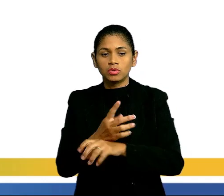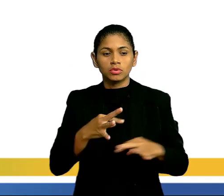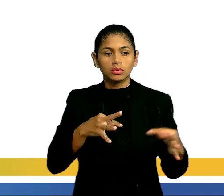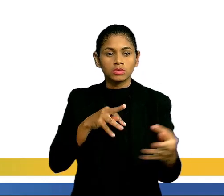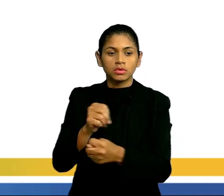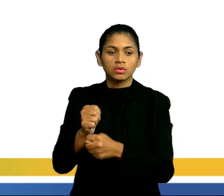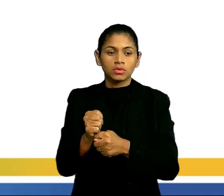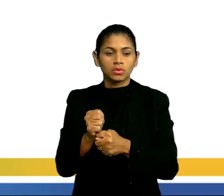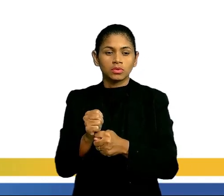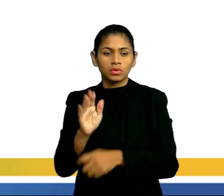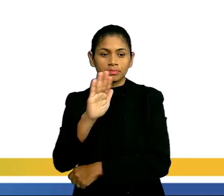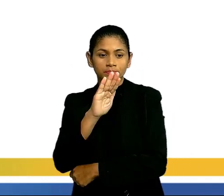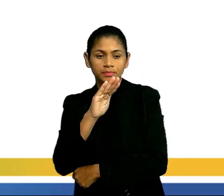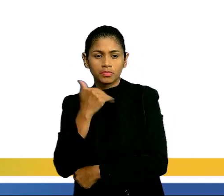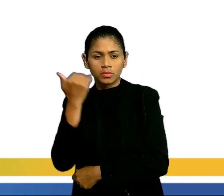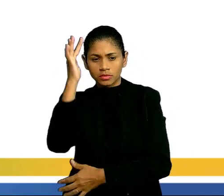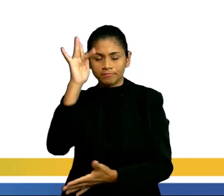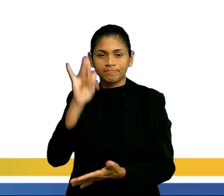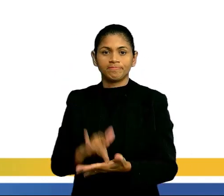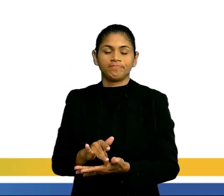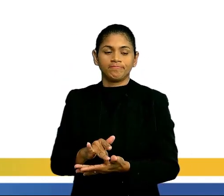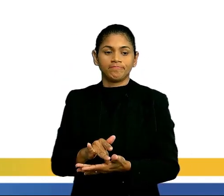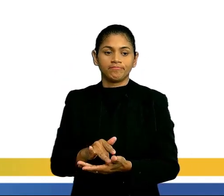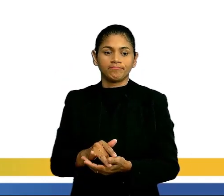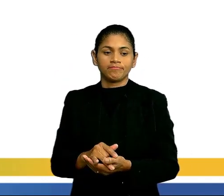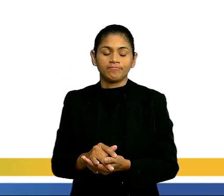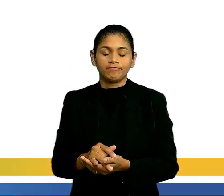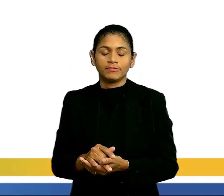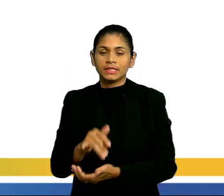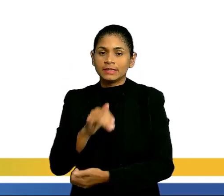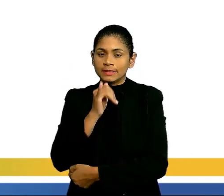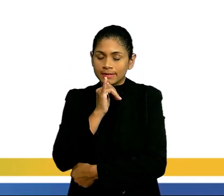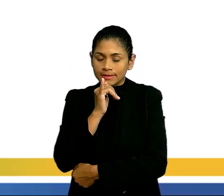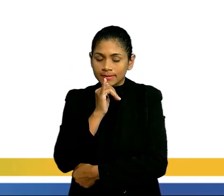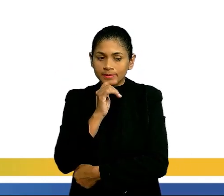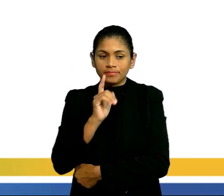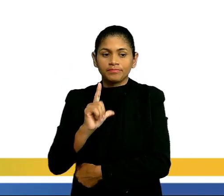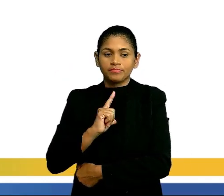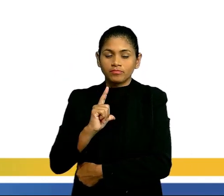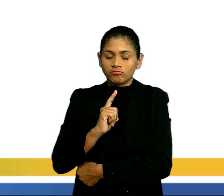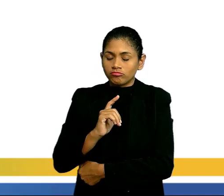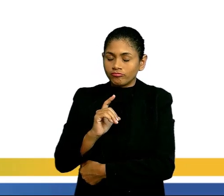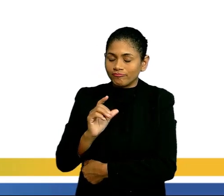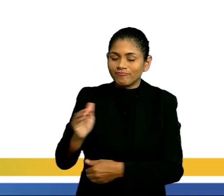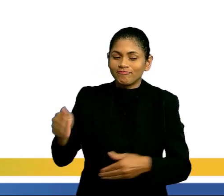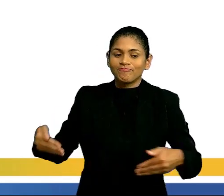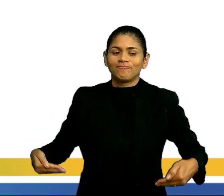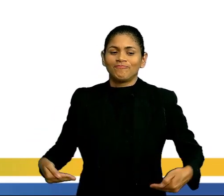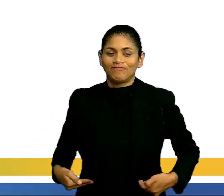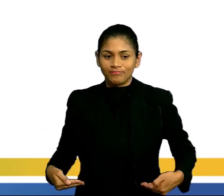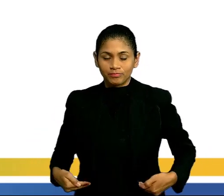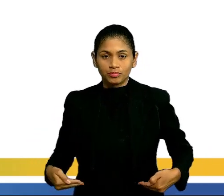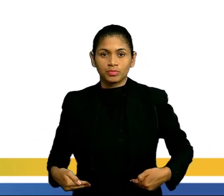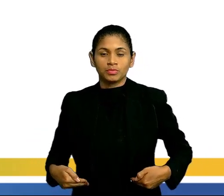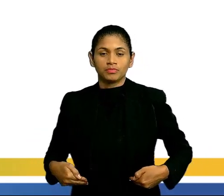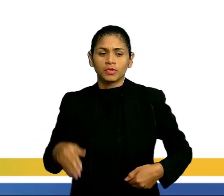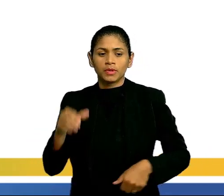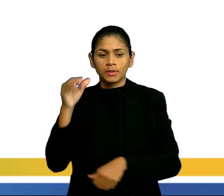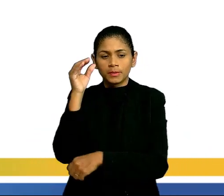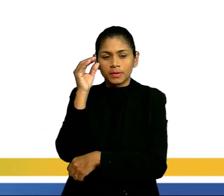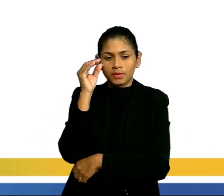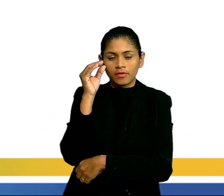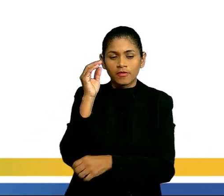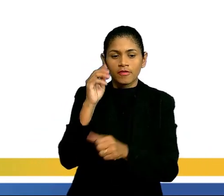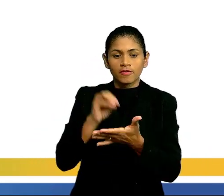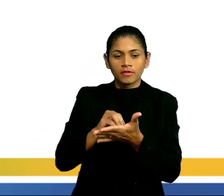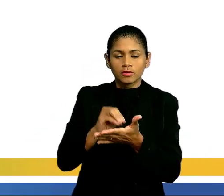morreste. Ainda há muita dor, incompreensão e treva, porque tu ainda não deste a volta